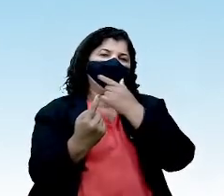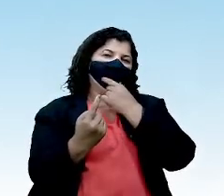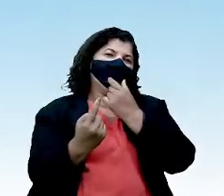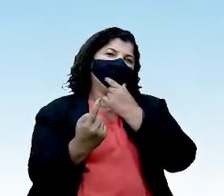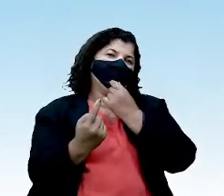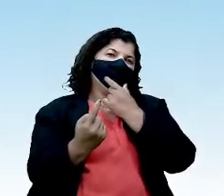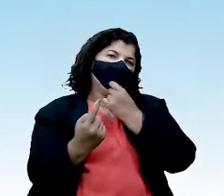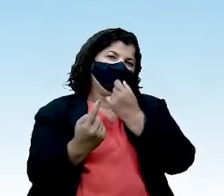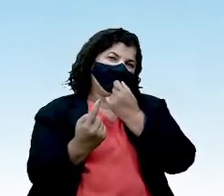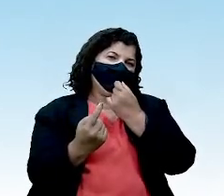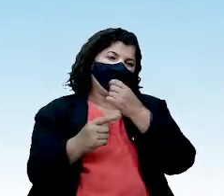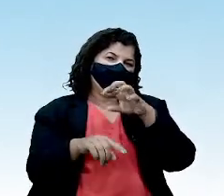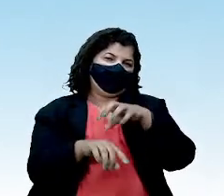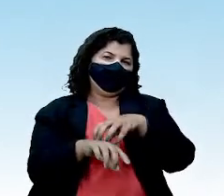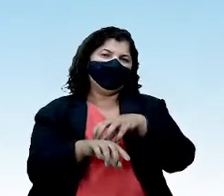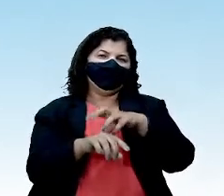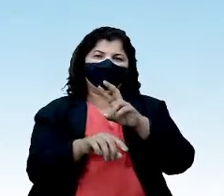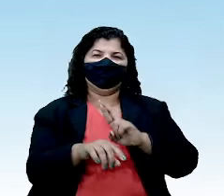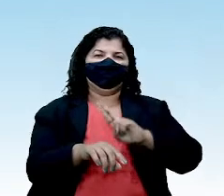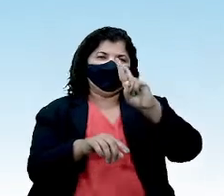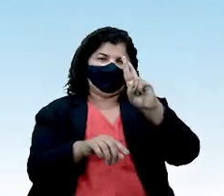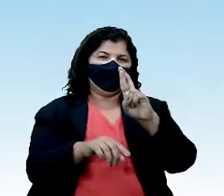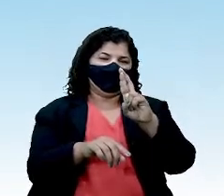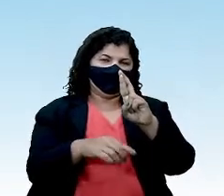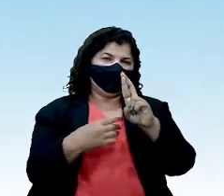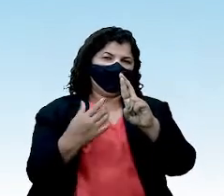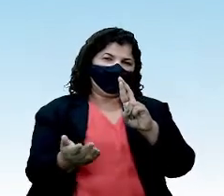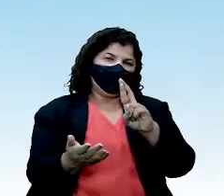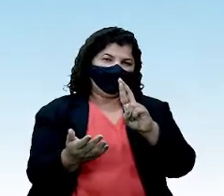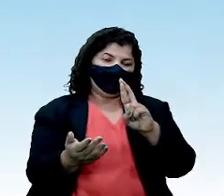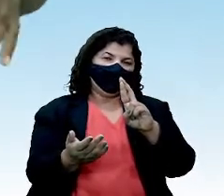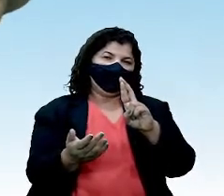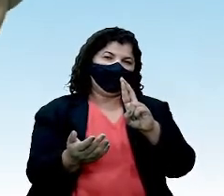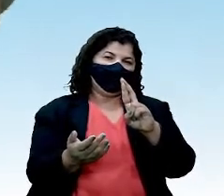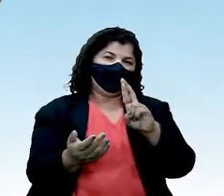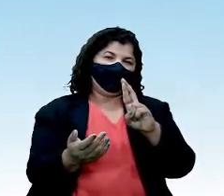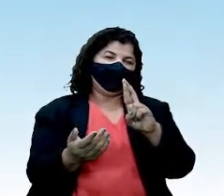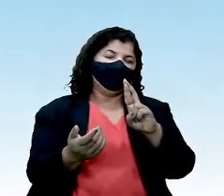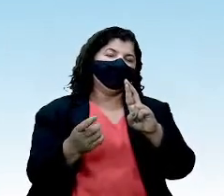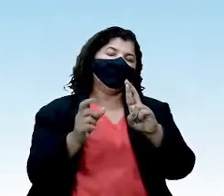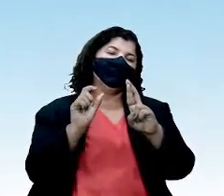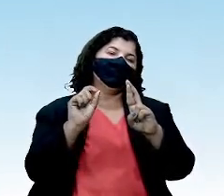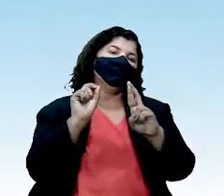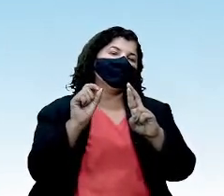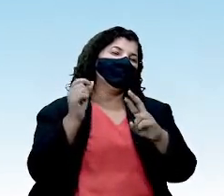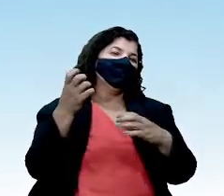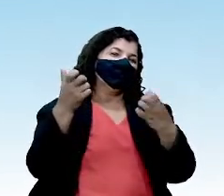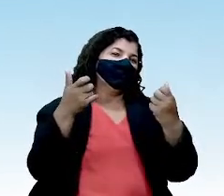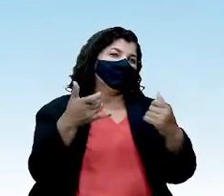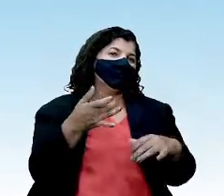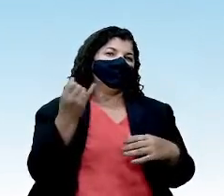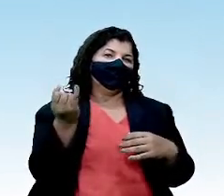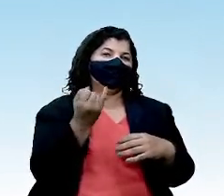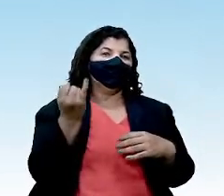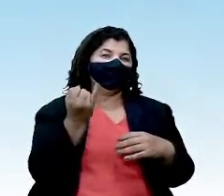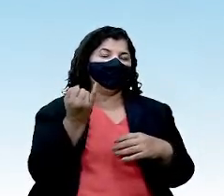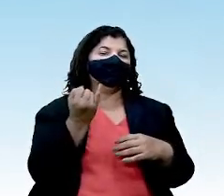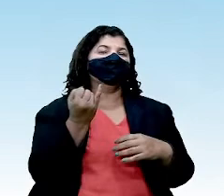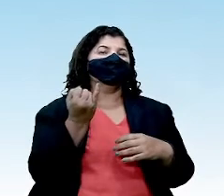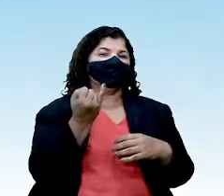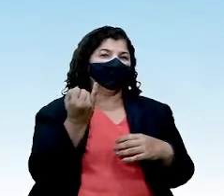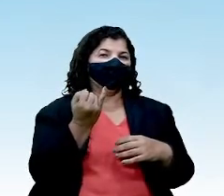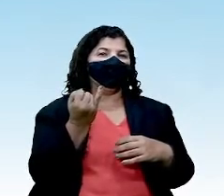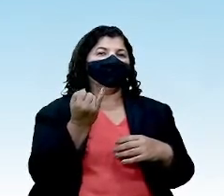monarca absolutista. Mas devemos ressaltar a relevância e a importância